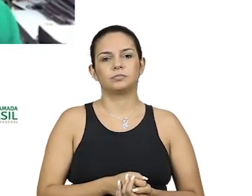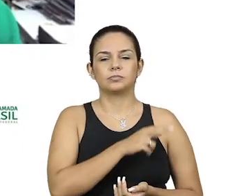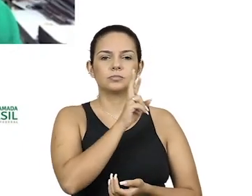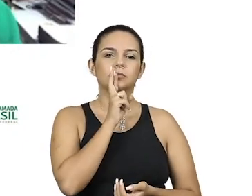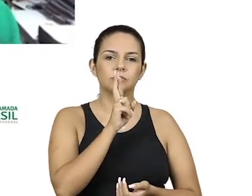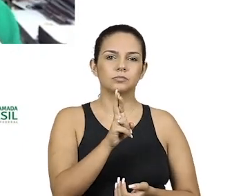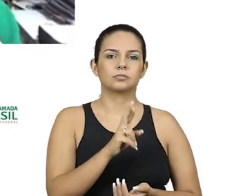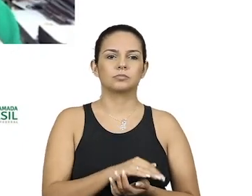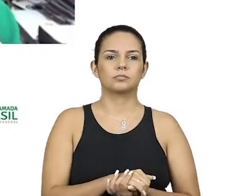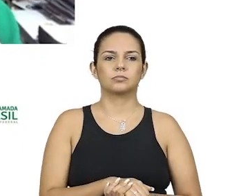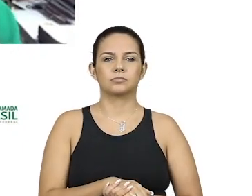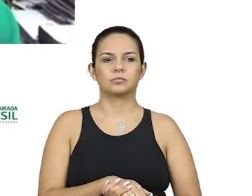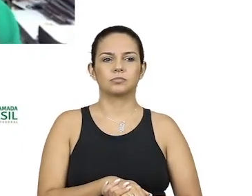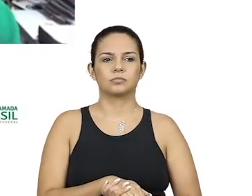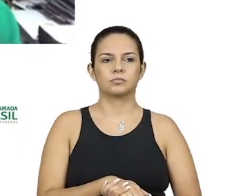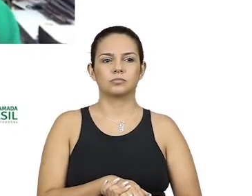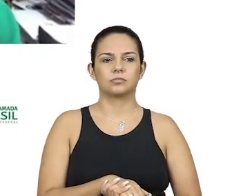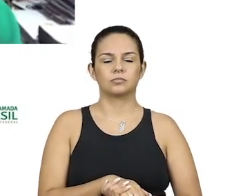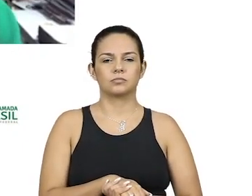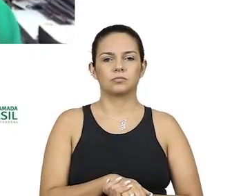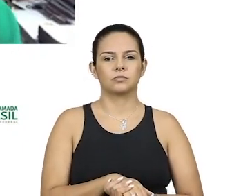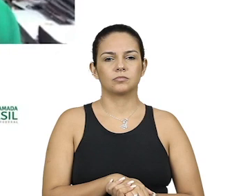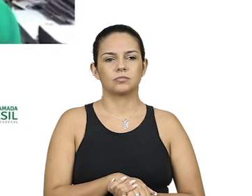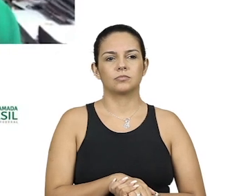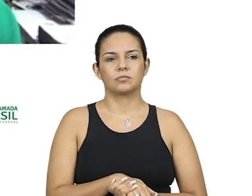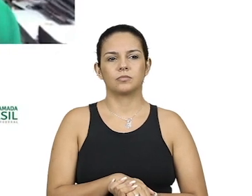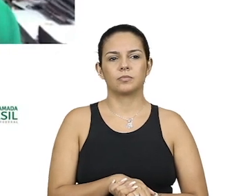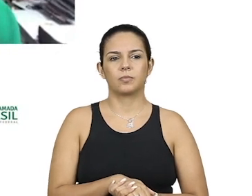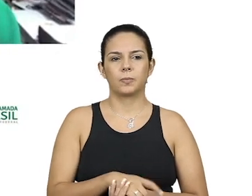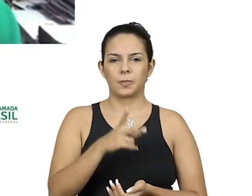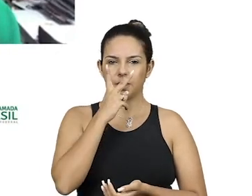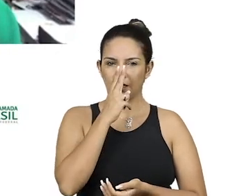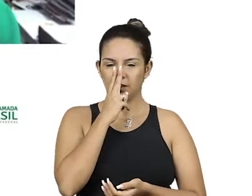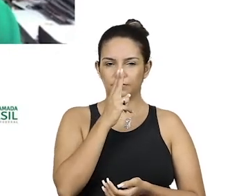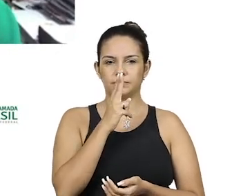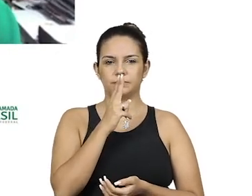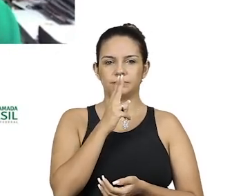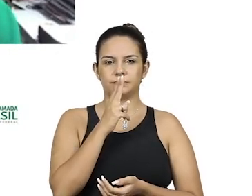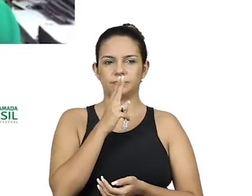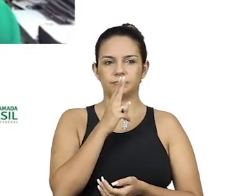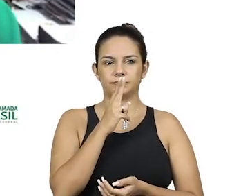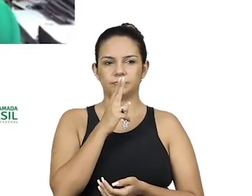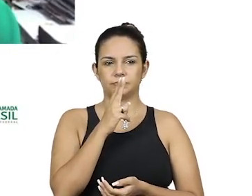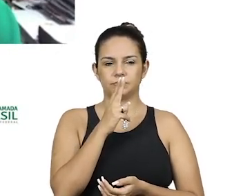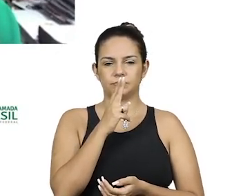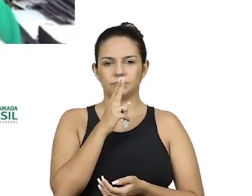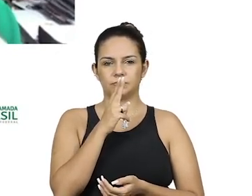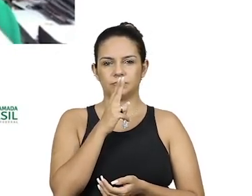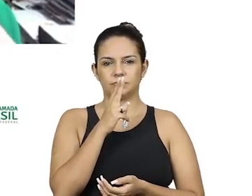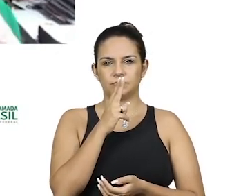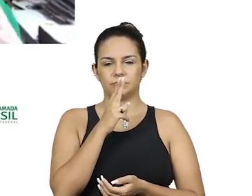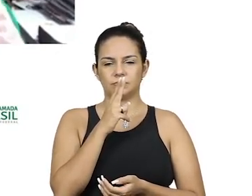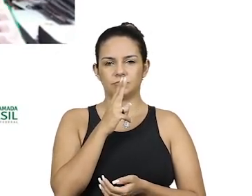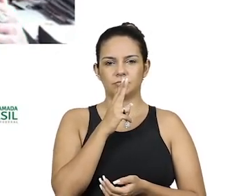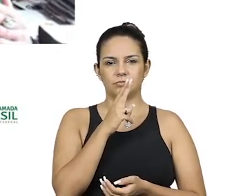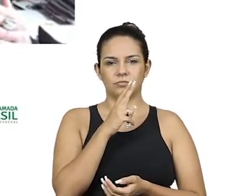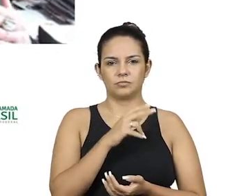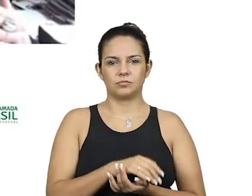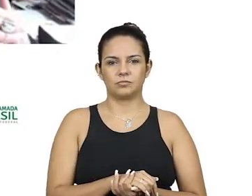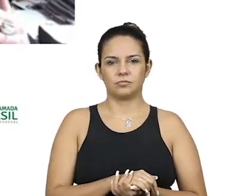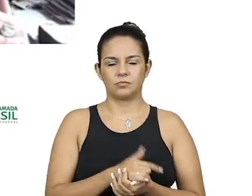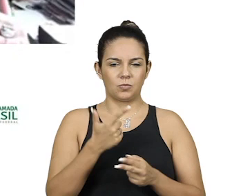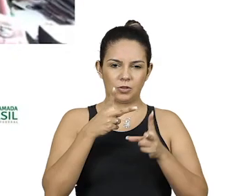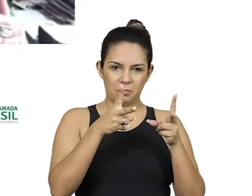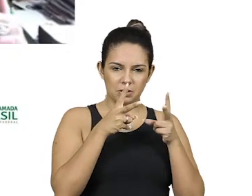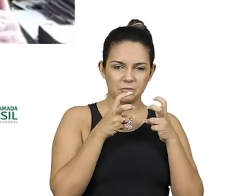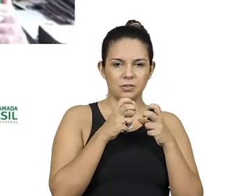Não é isso uma boa palavra? eu achei que introjetariam, sem